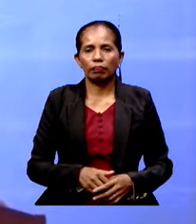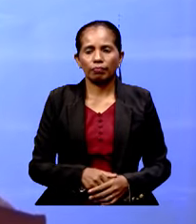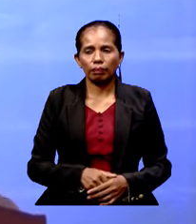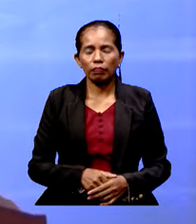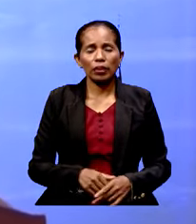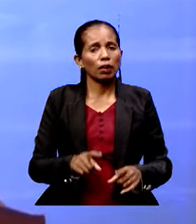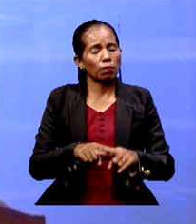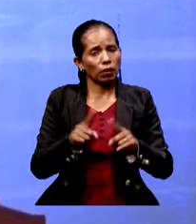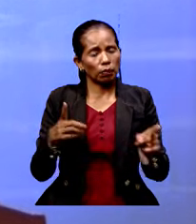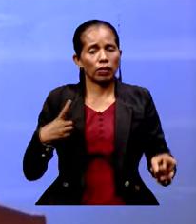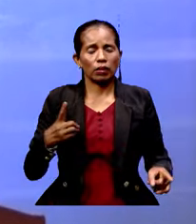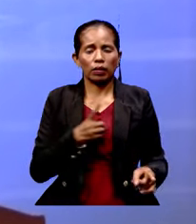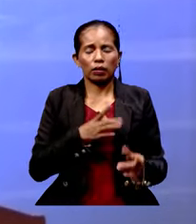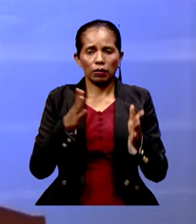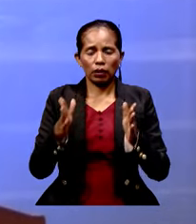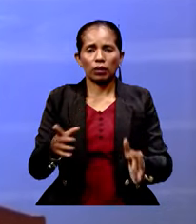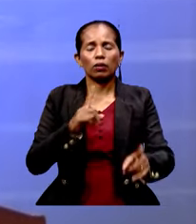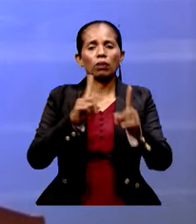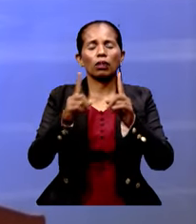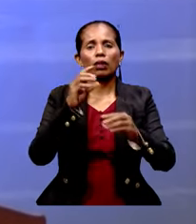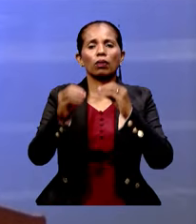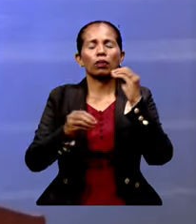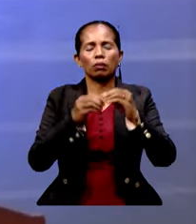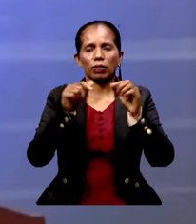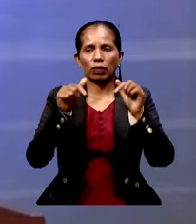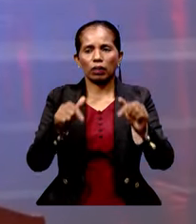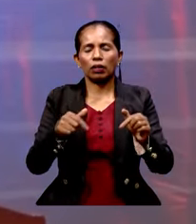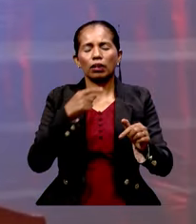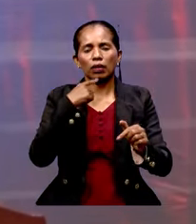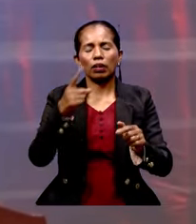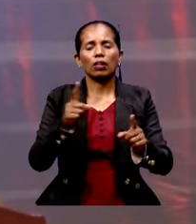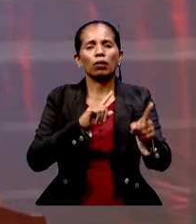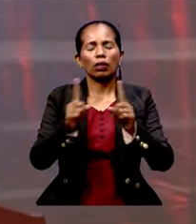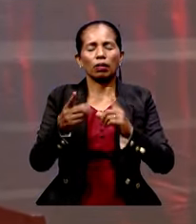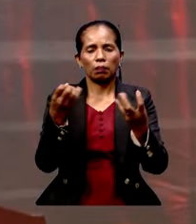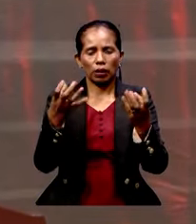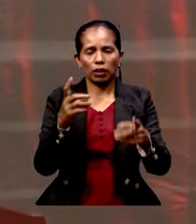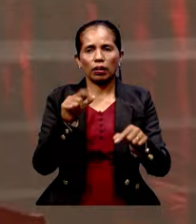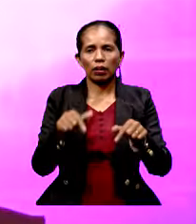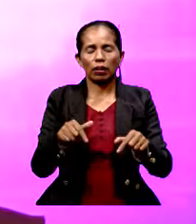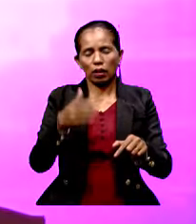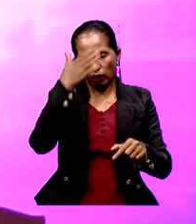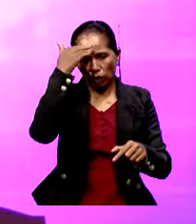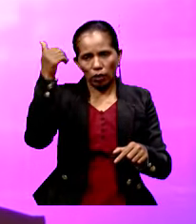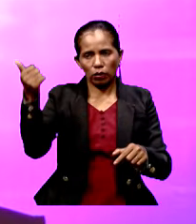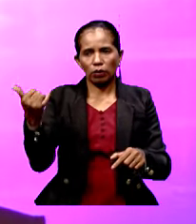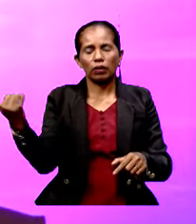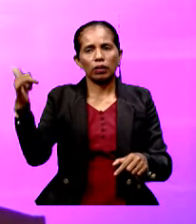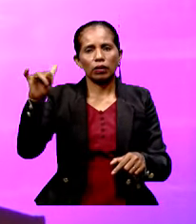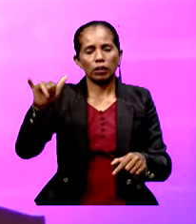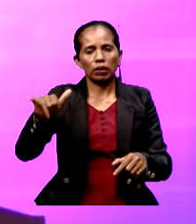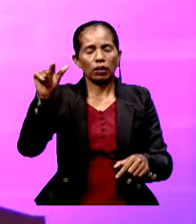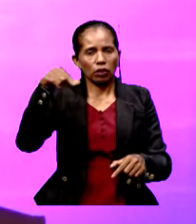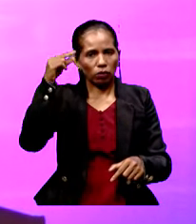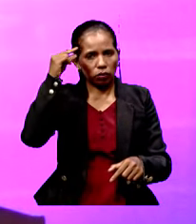Mas vem deputado Ciro, não vem com o Lia e Dené. Tem ainda a levar aqui Dené. A lua tinha que até que Ciro nem governo.